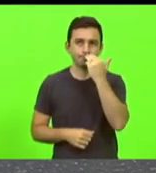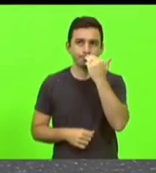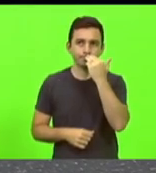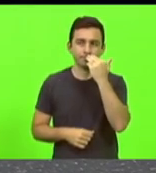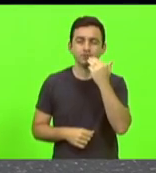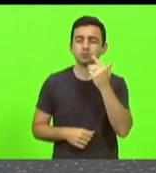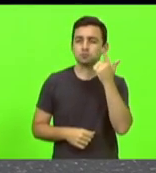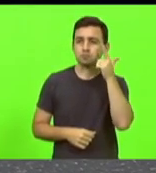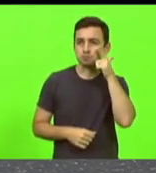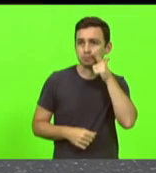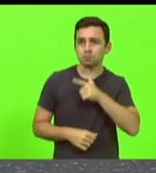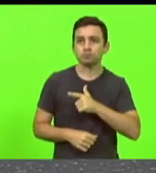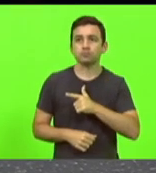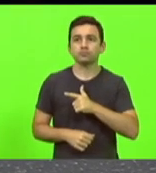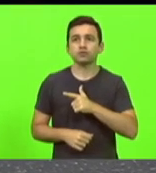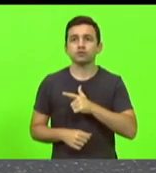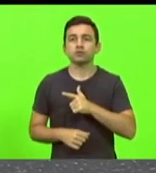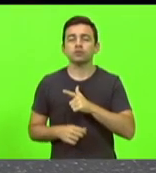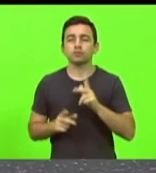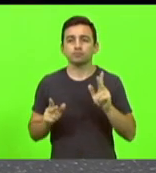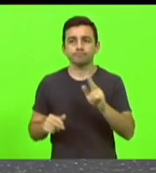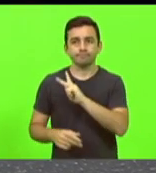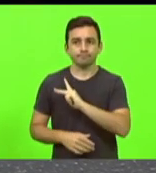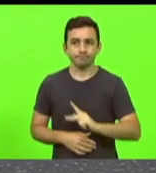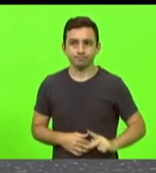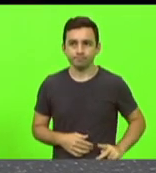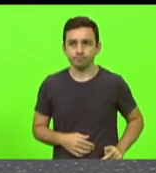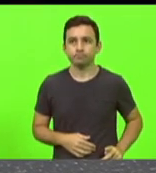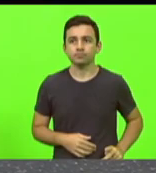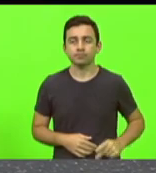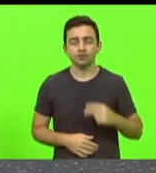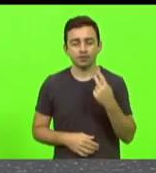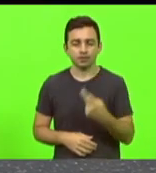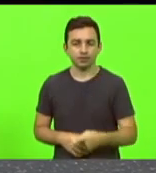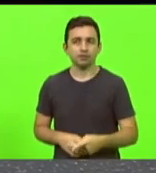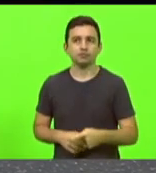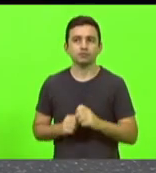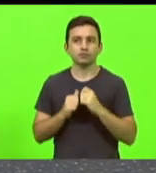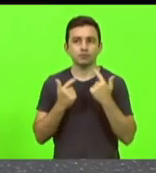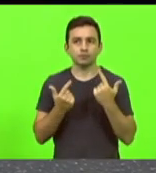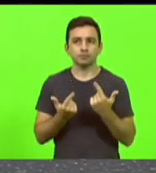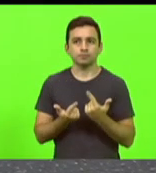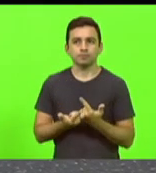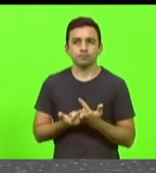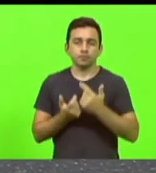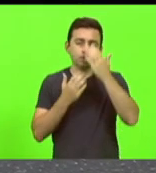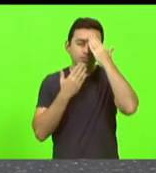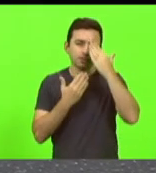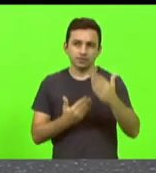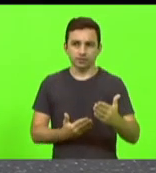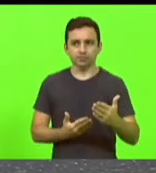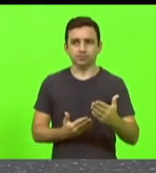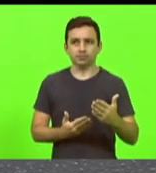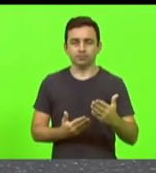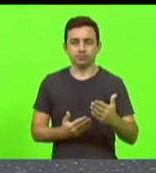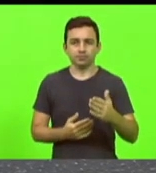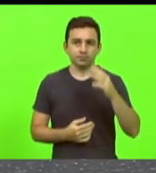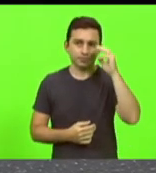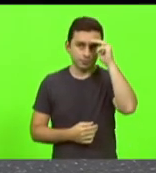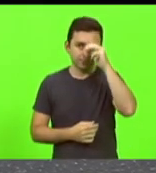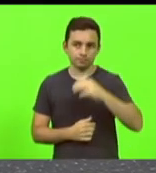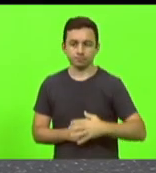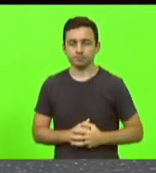sentado na mesa da presidência desta casa. Então, muito, muito obrigado ao deputado Marcos Vieira.